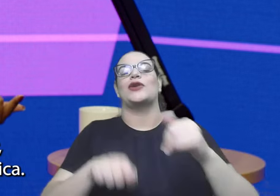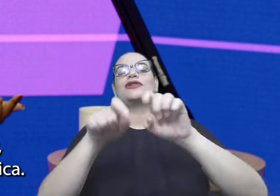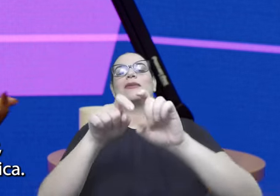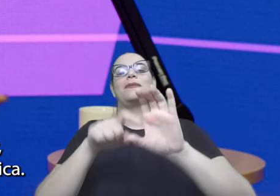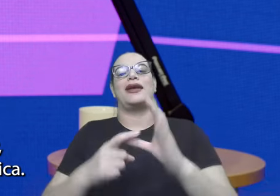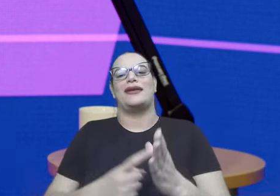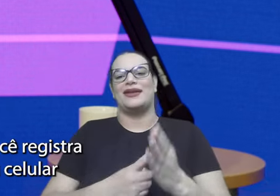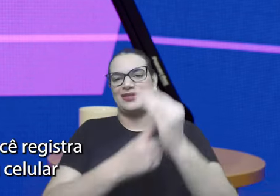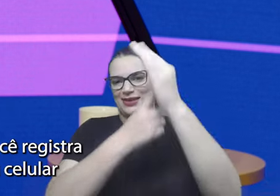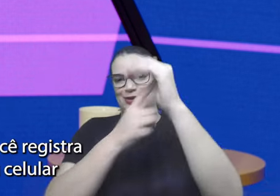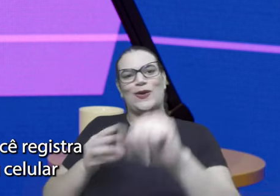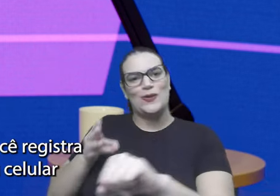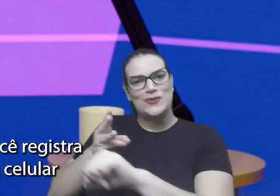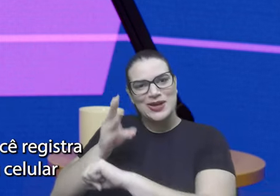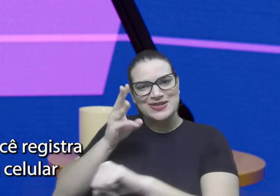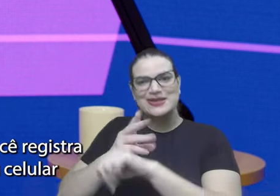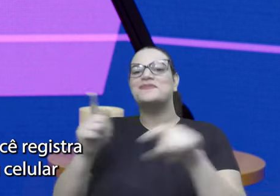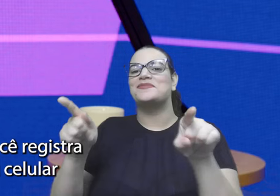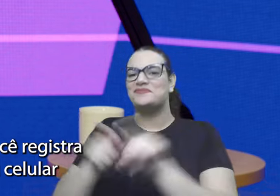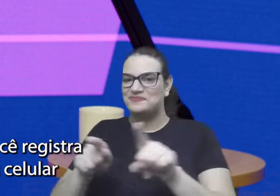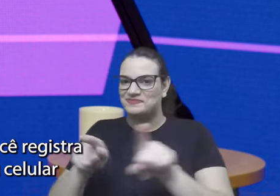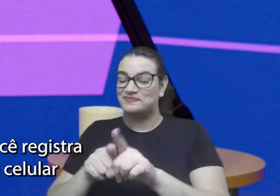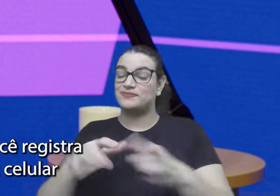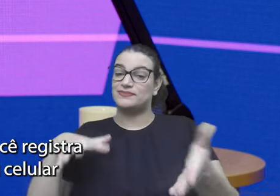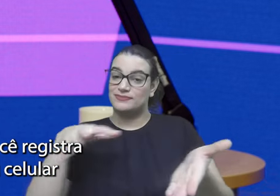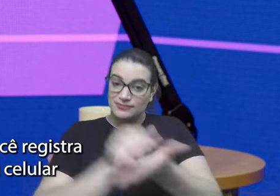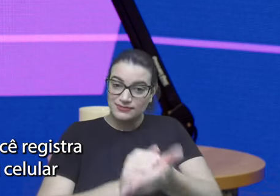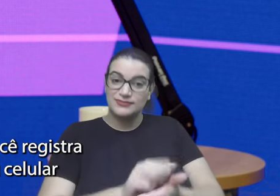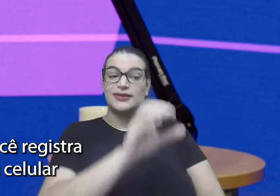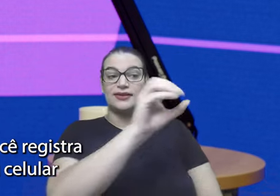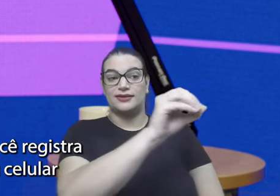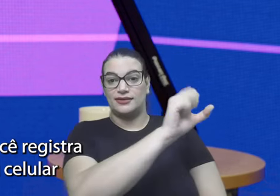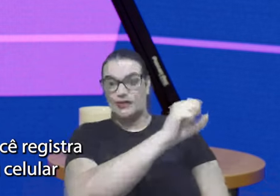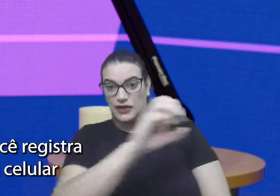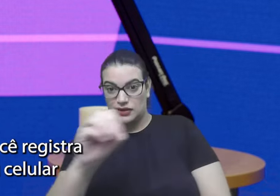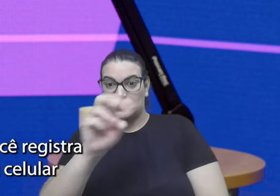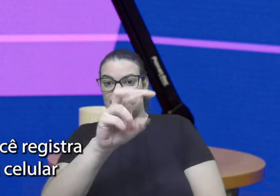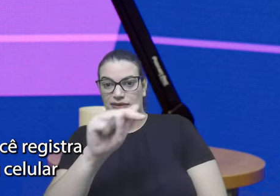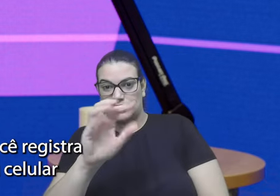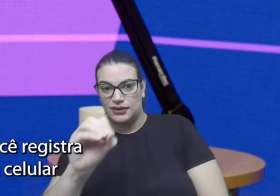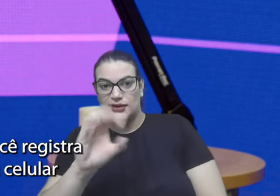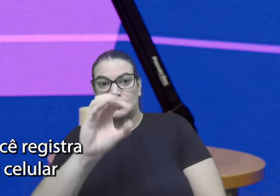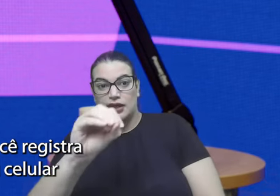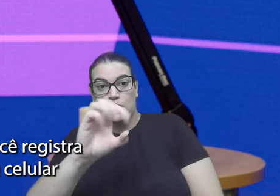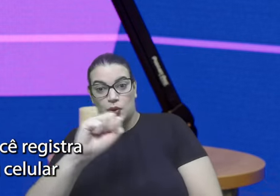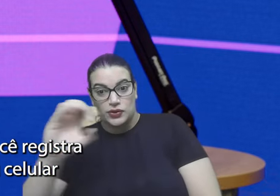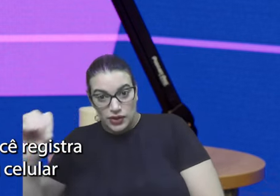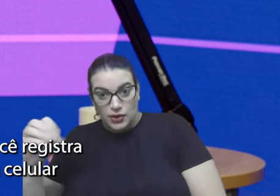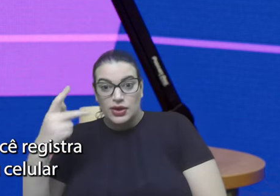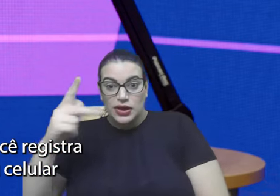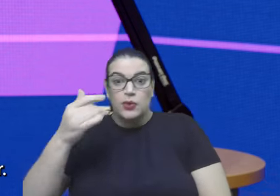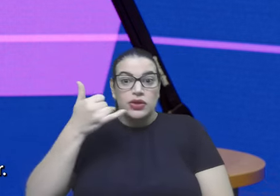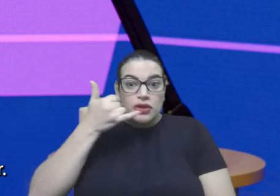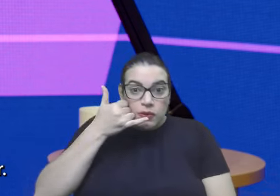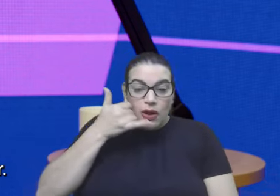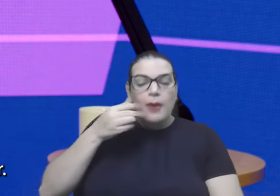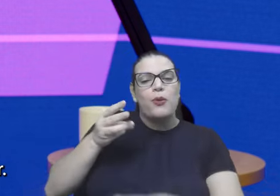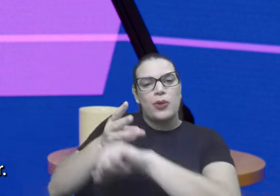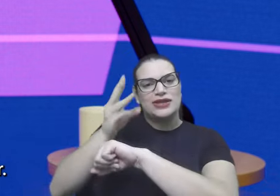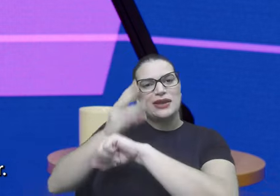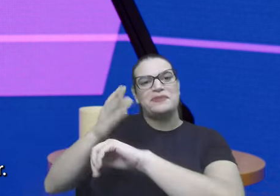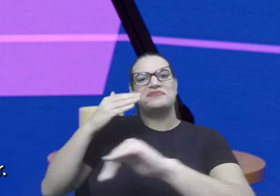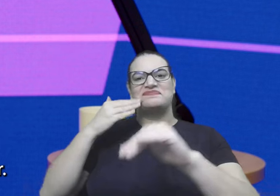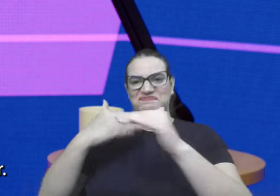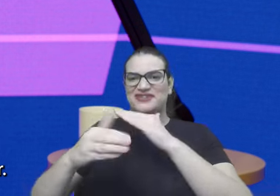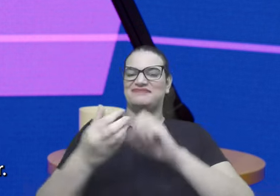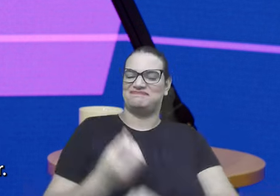tecnológico você pode manda o WhatsApp você registra o número do 0800 5700 0800 no seu celular manda o WhatsApp